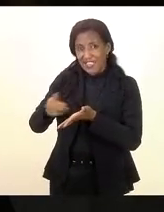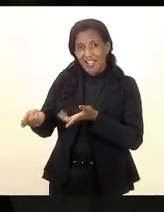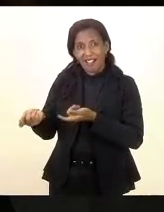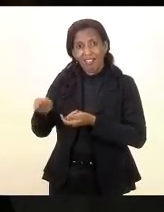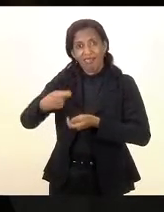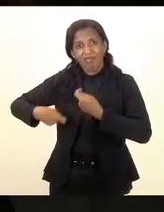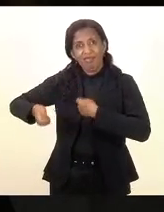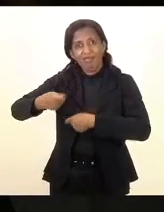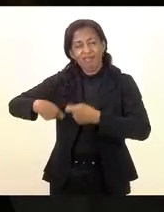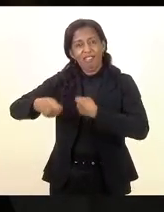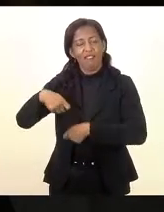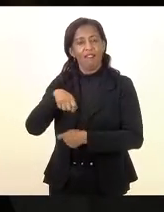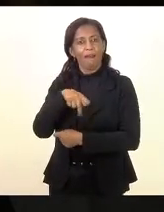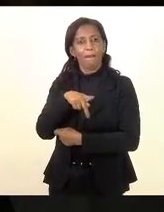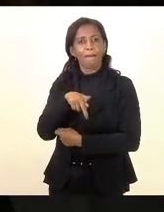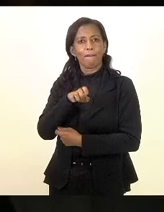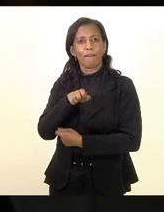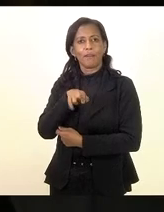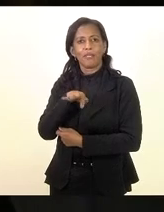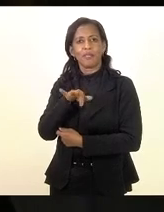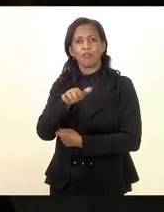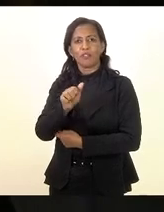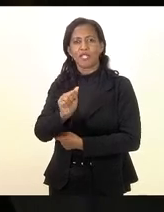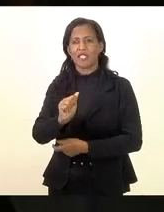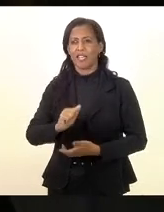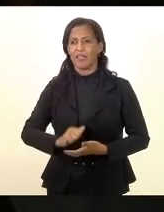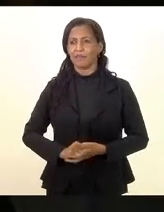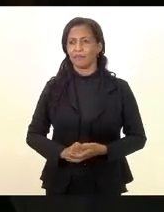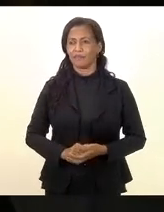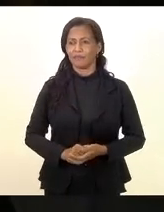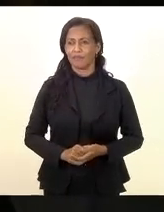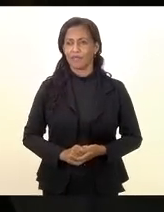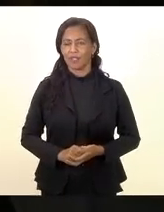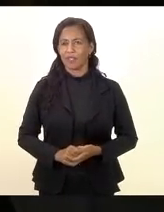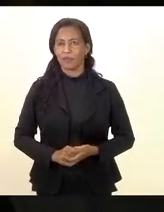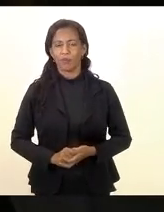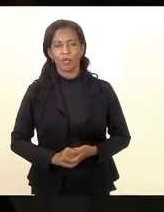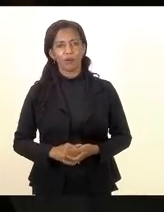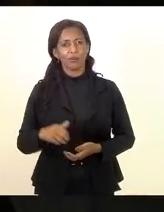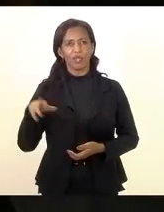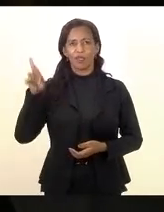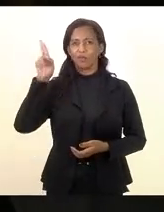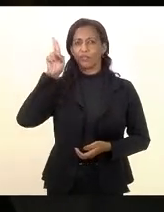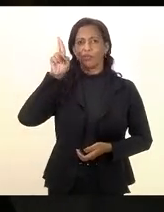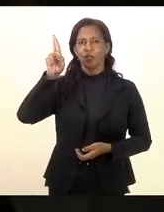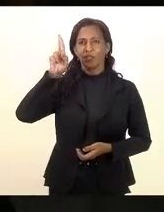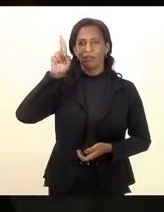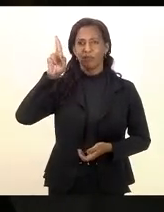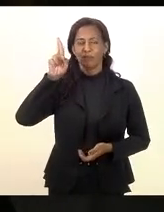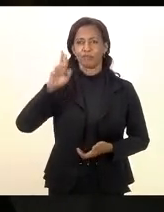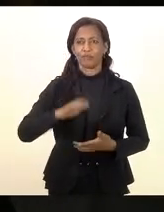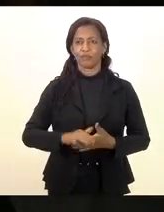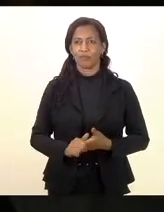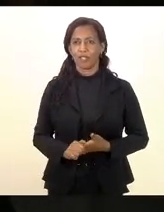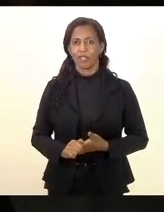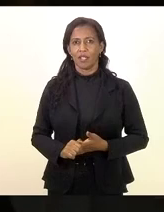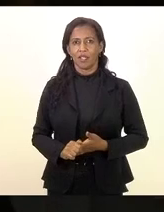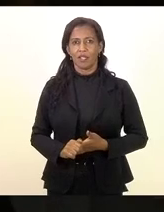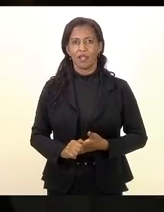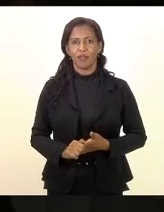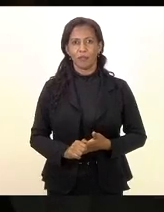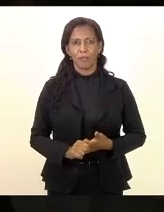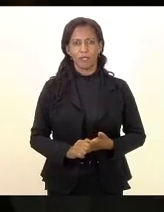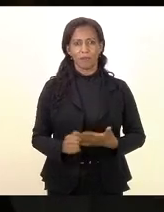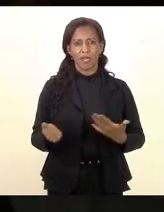penitenciária aquele responsável em garantir